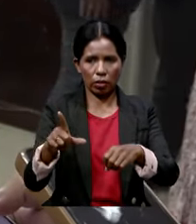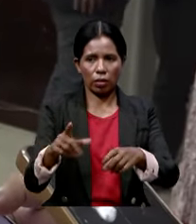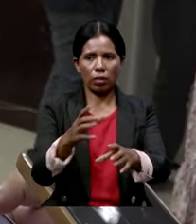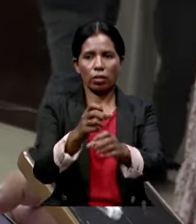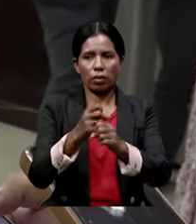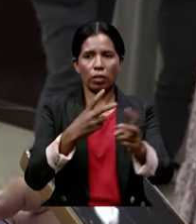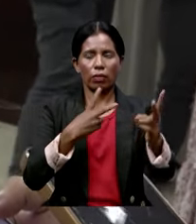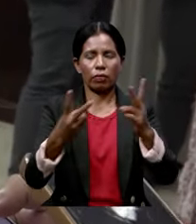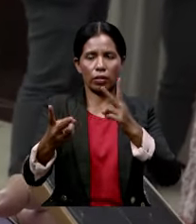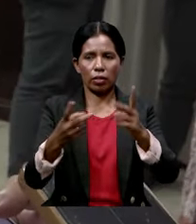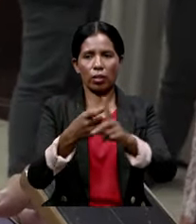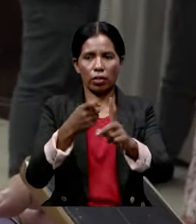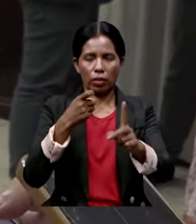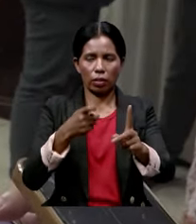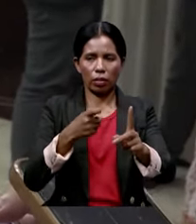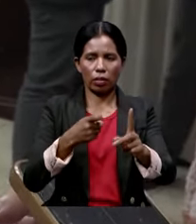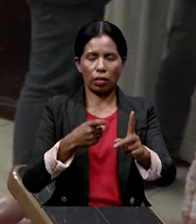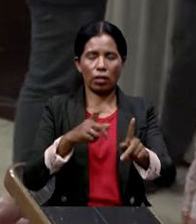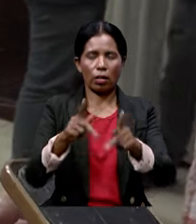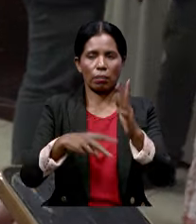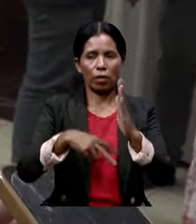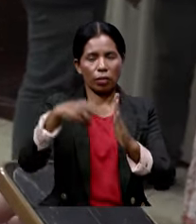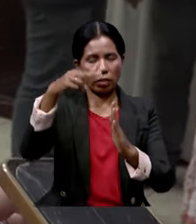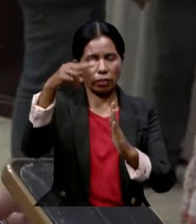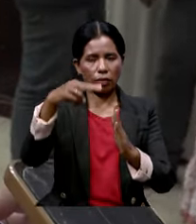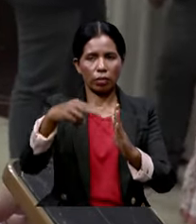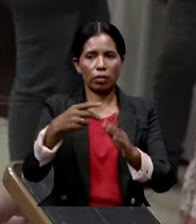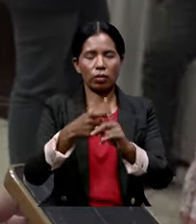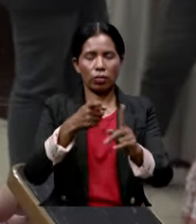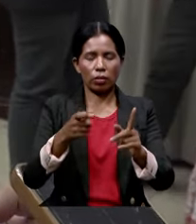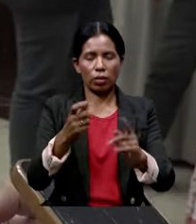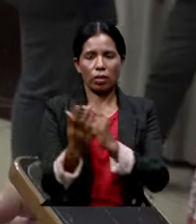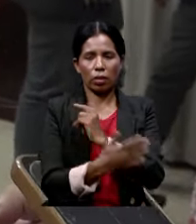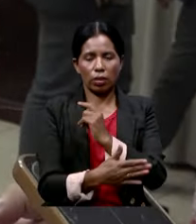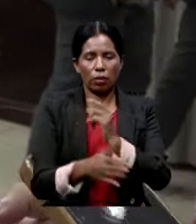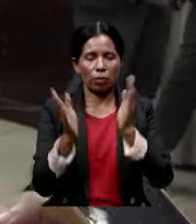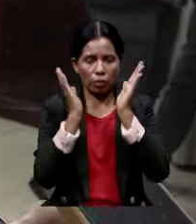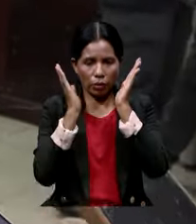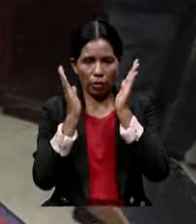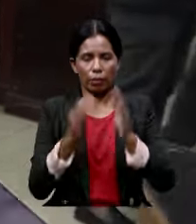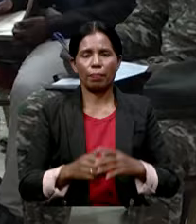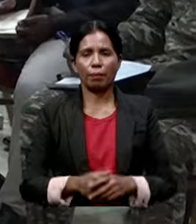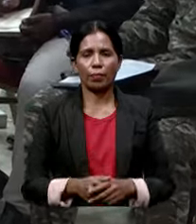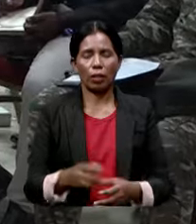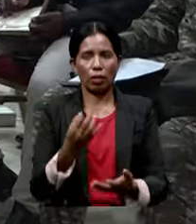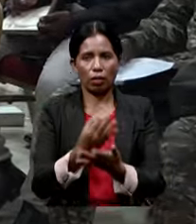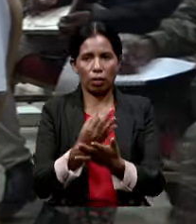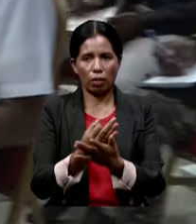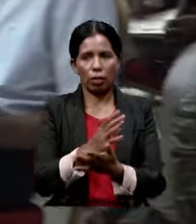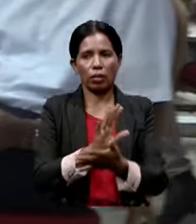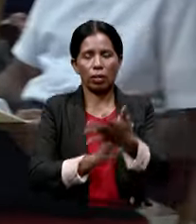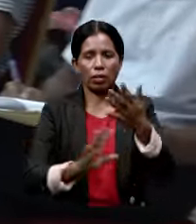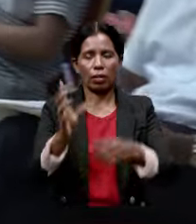simu visita alta entidade Hosi Brunei Darussalam ini. Orsamento ba preparação comemoração